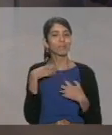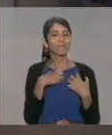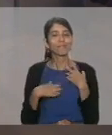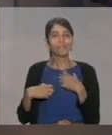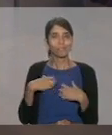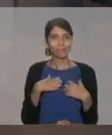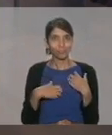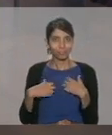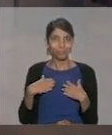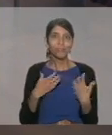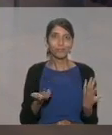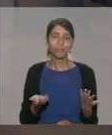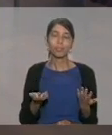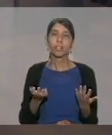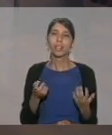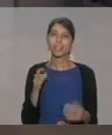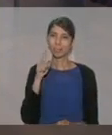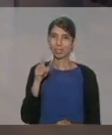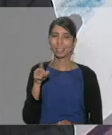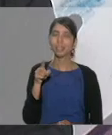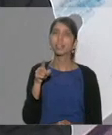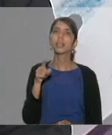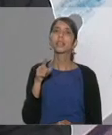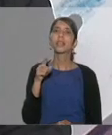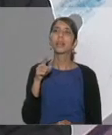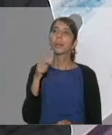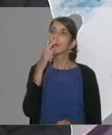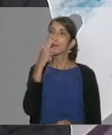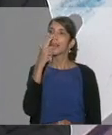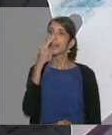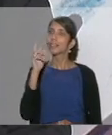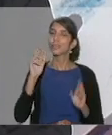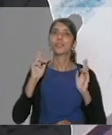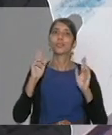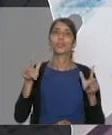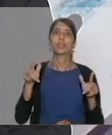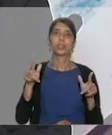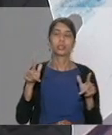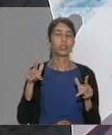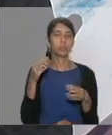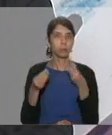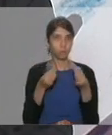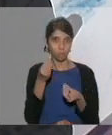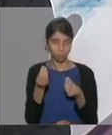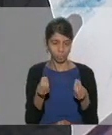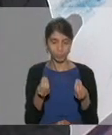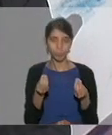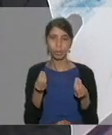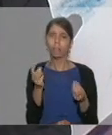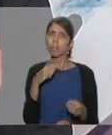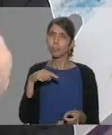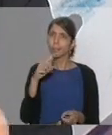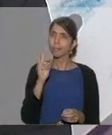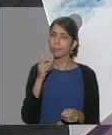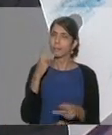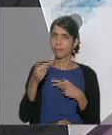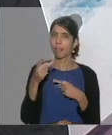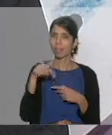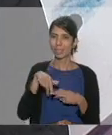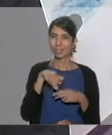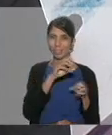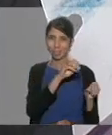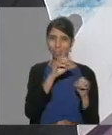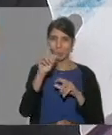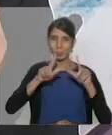conflitos internos, né? Comigo A foi mais ou menos Pepe assim. é um ponto fora da curva, né? No seguinte sentido, porque a gente sempre discute